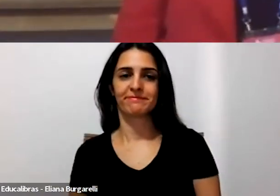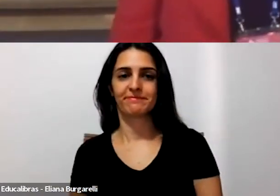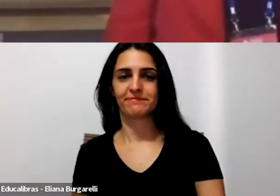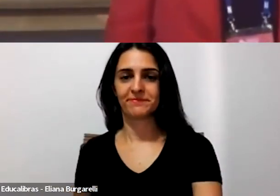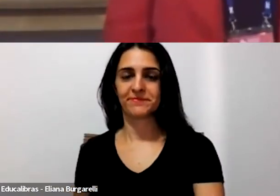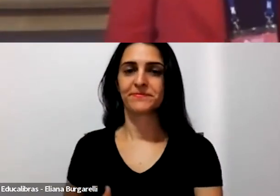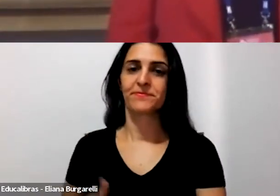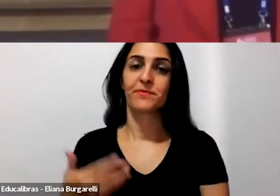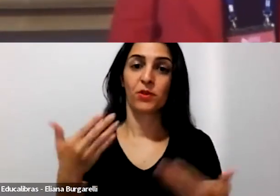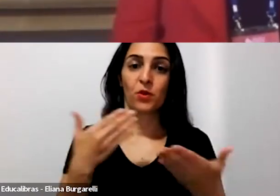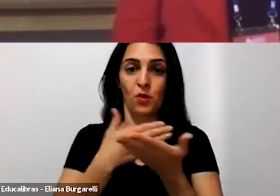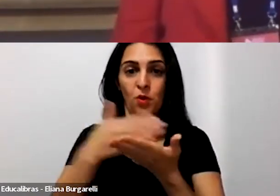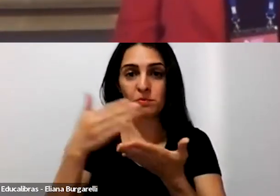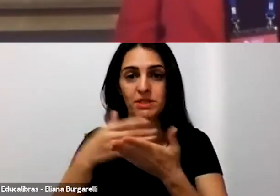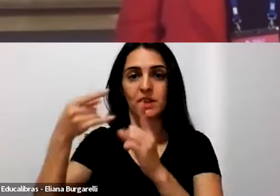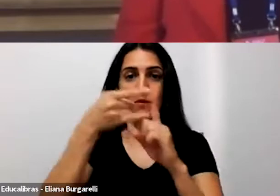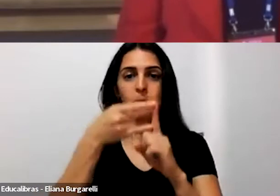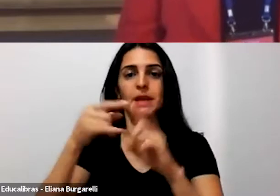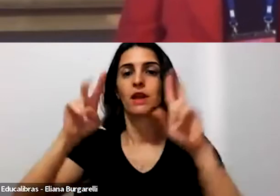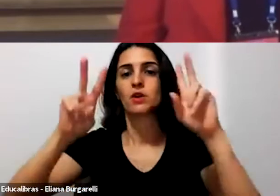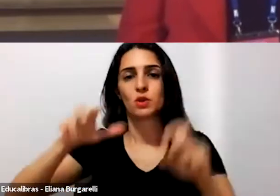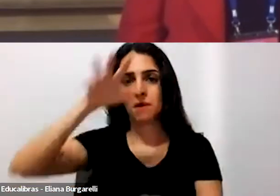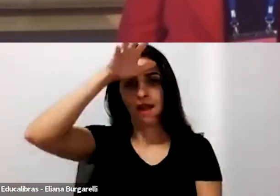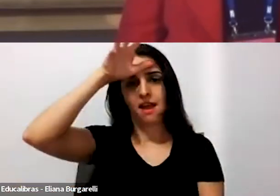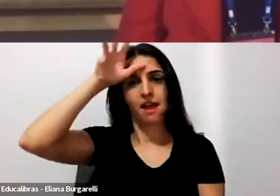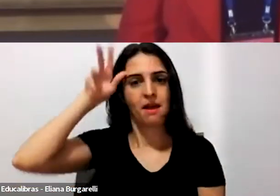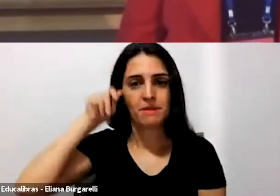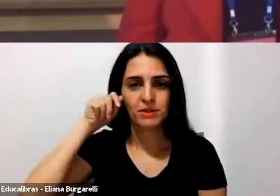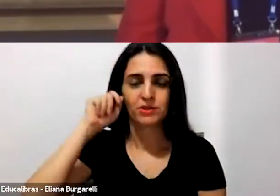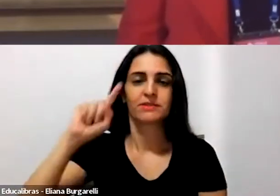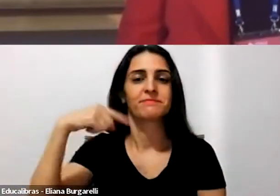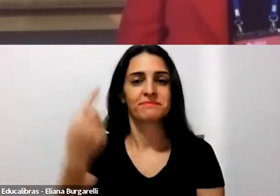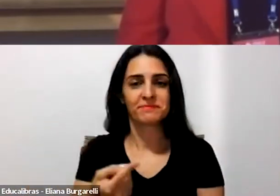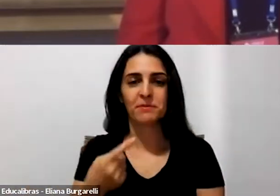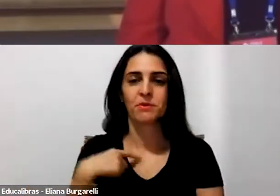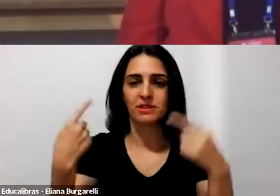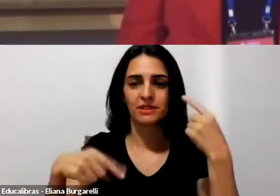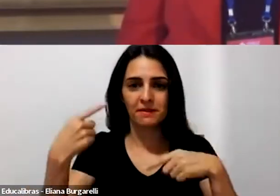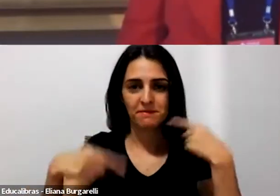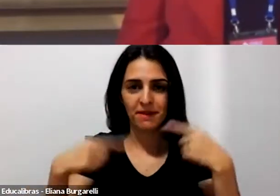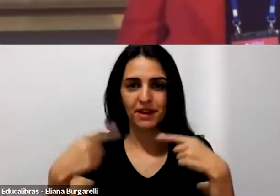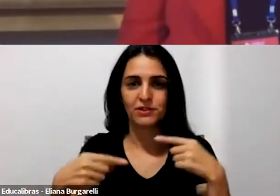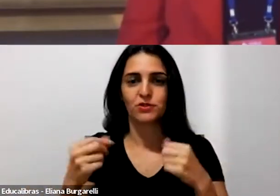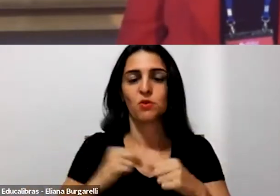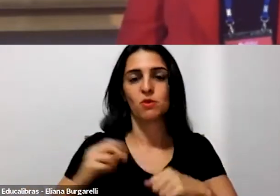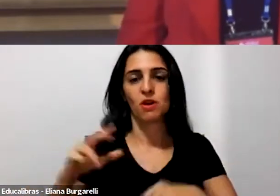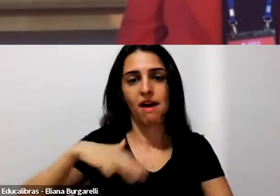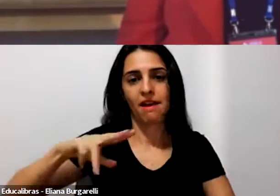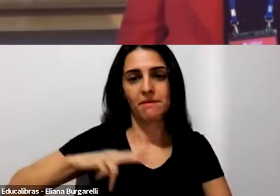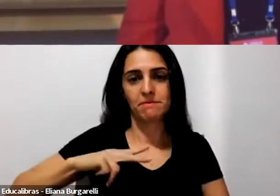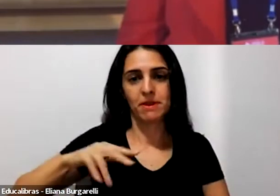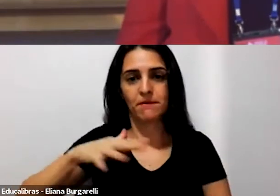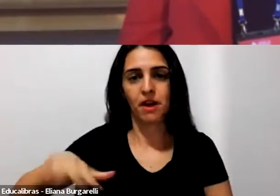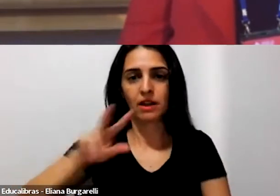Começaremos o dia de hoje com um painel sobre a Amazônia. Logo após, teremos o debate, o papel do setor privado na preservação do meio